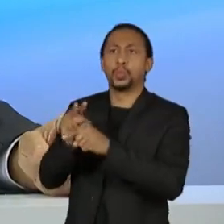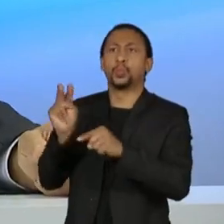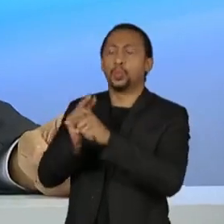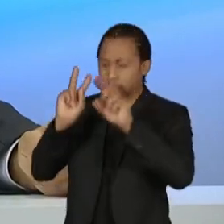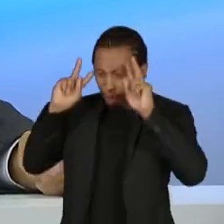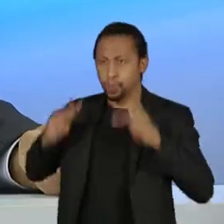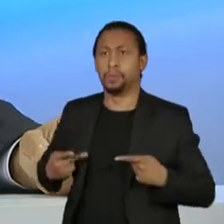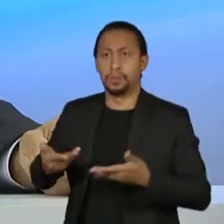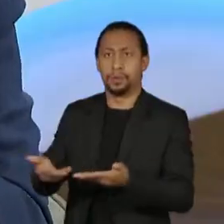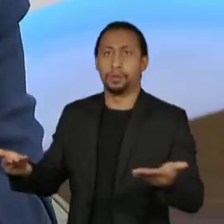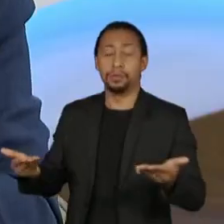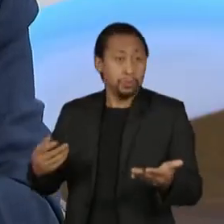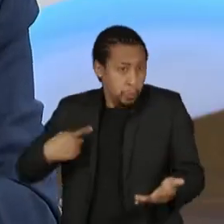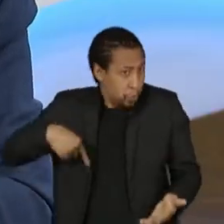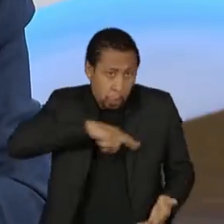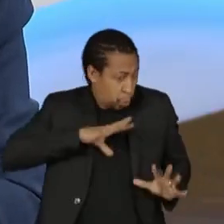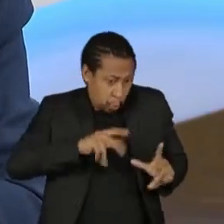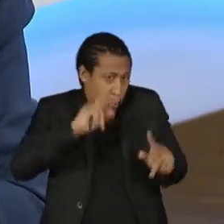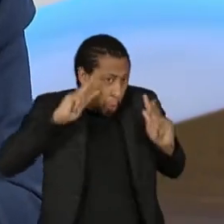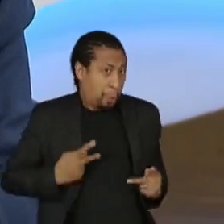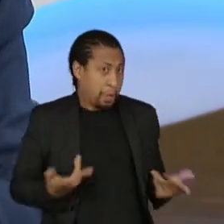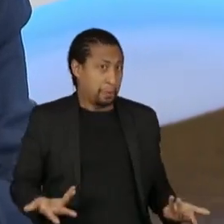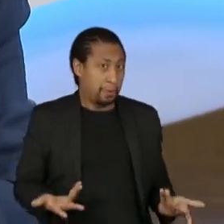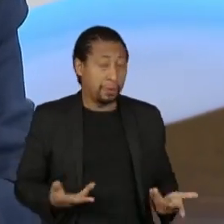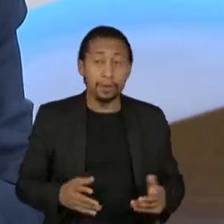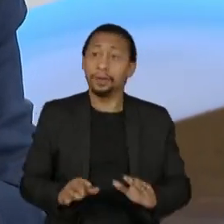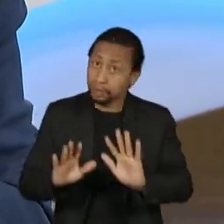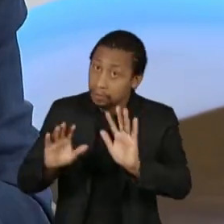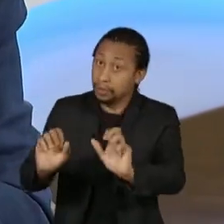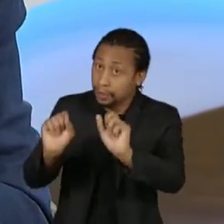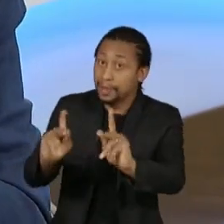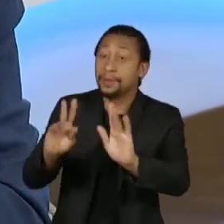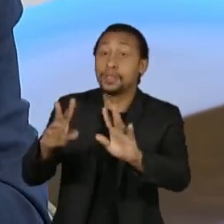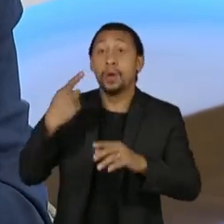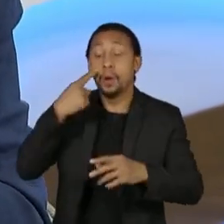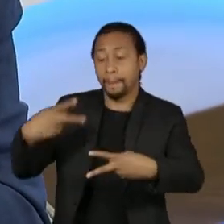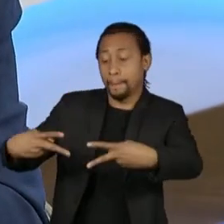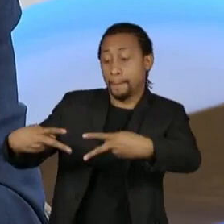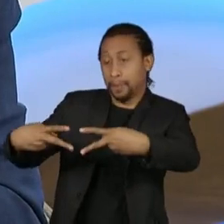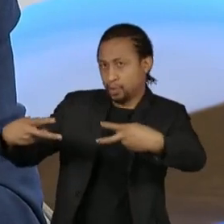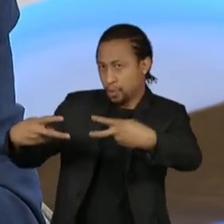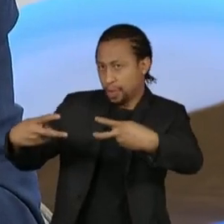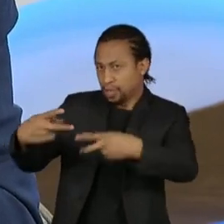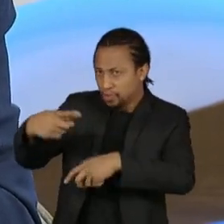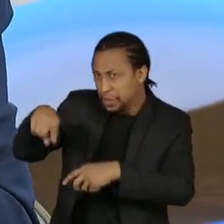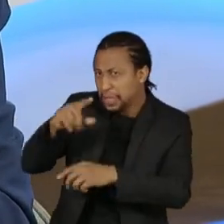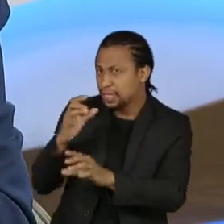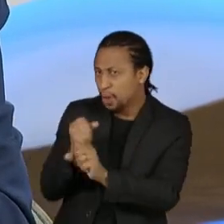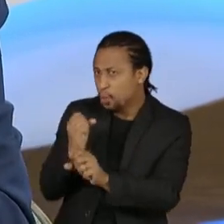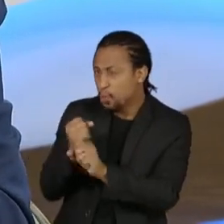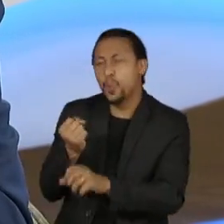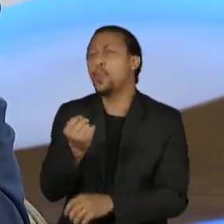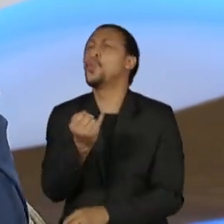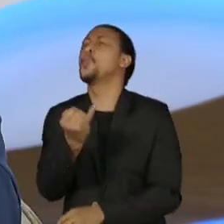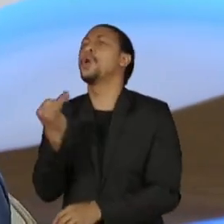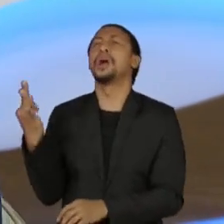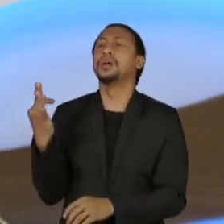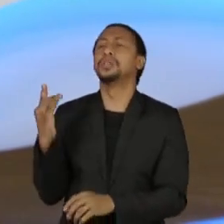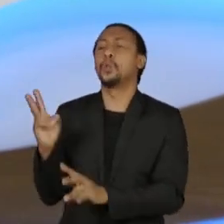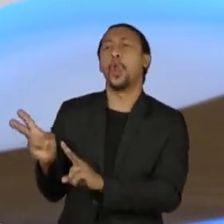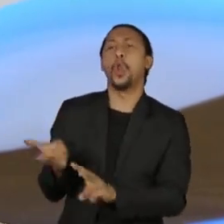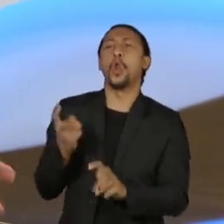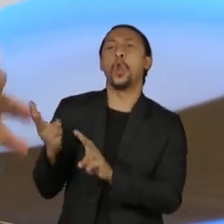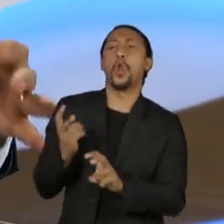humano primeiro, correto? Petrobras. Alguém fez as contas de quanto a Petrobras teve de lucro? Alguém